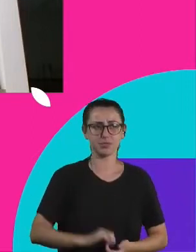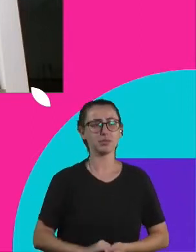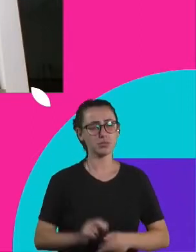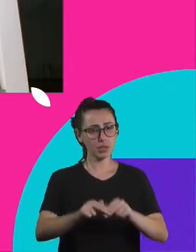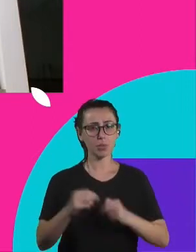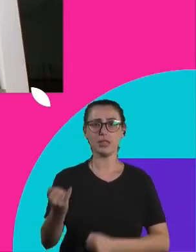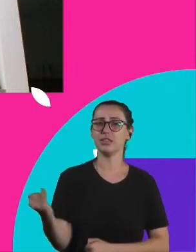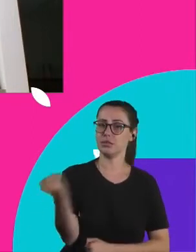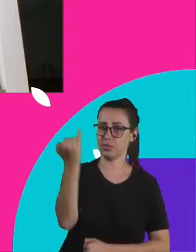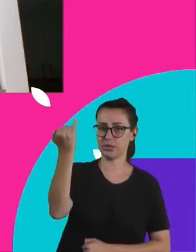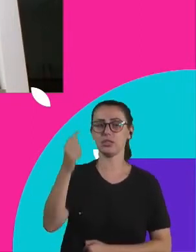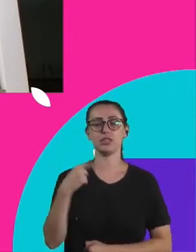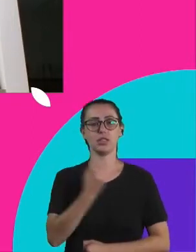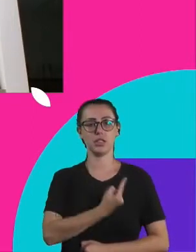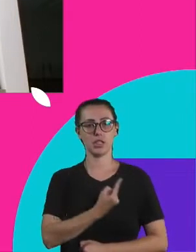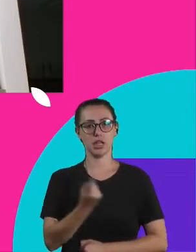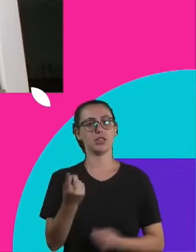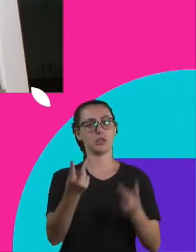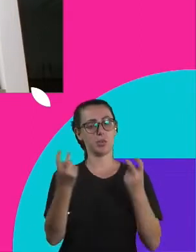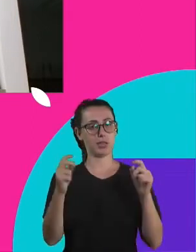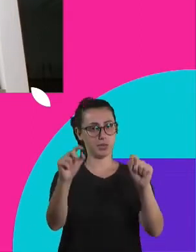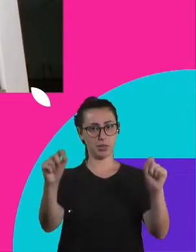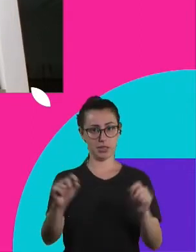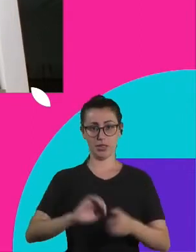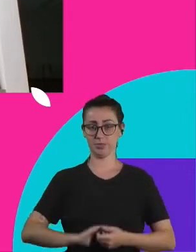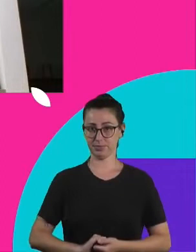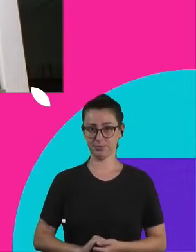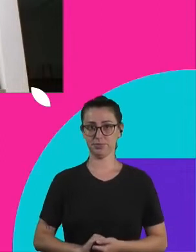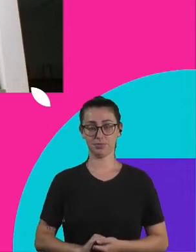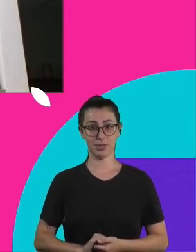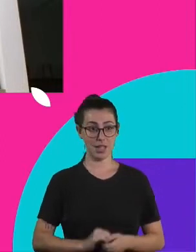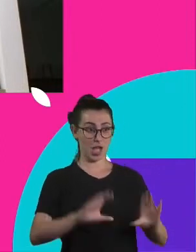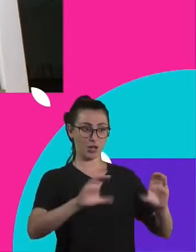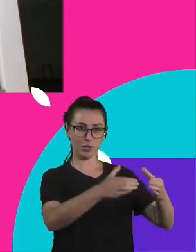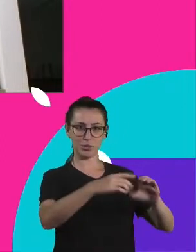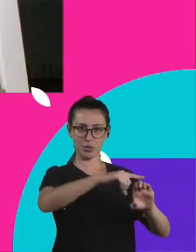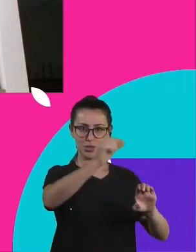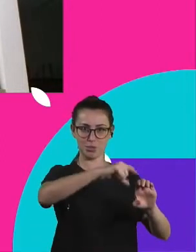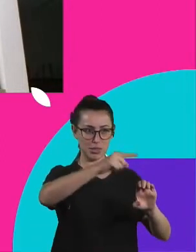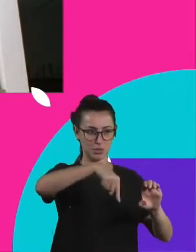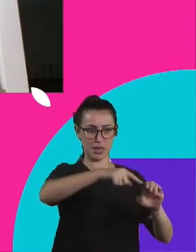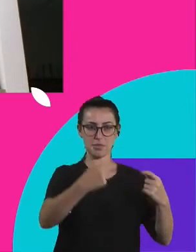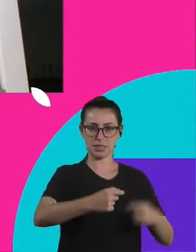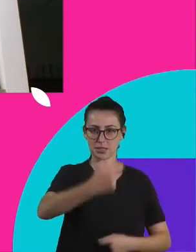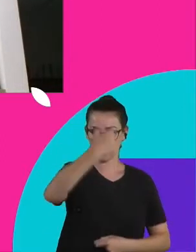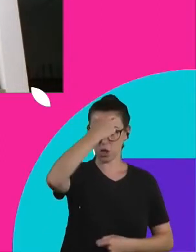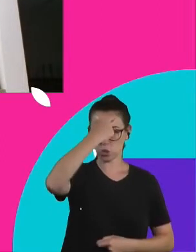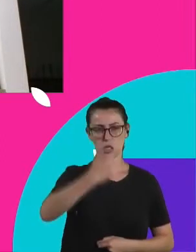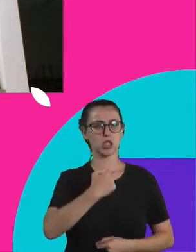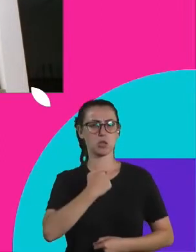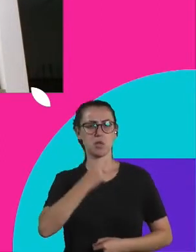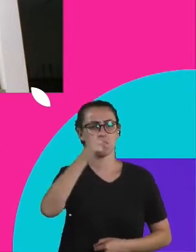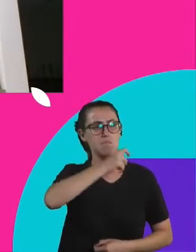na mesma maneira em que esses empreendedores do asfalto precisam ter consciência e parar de mentir, e